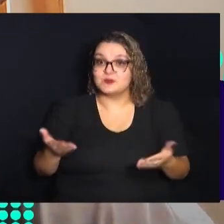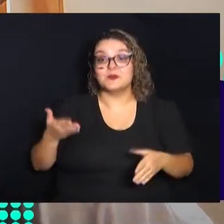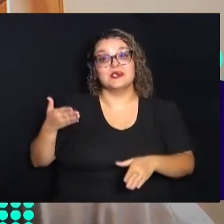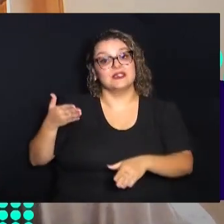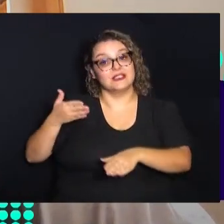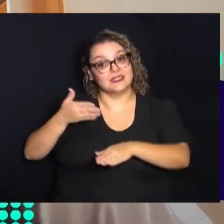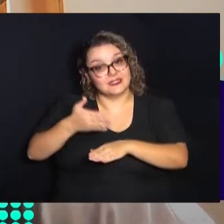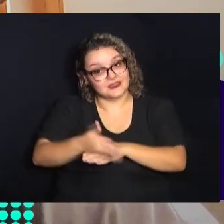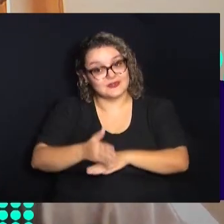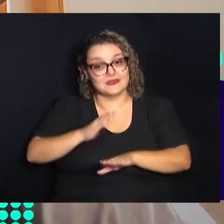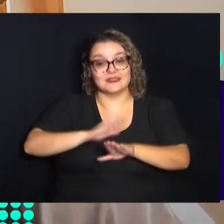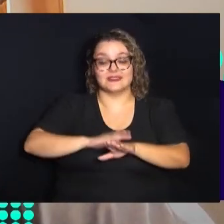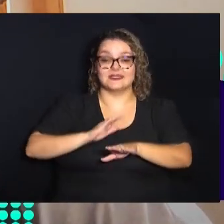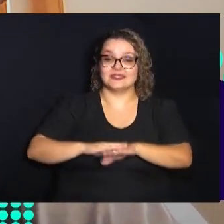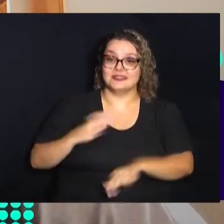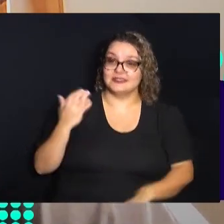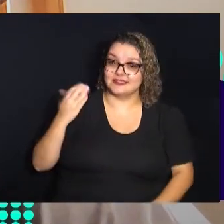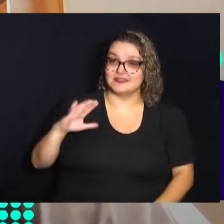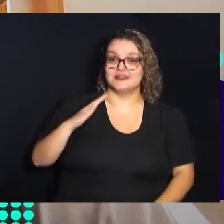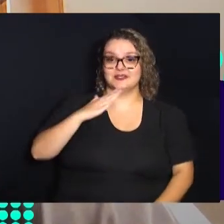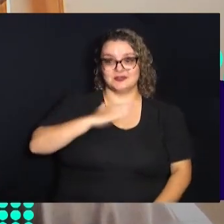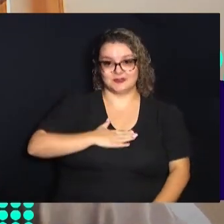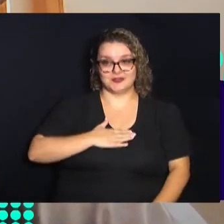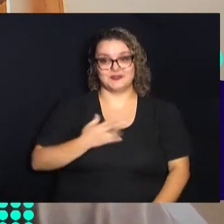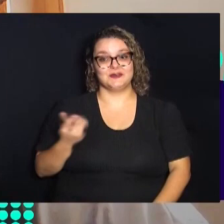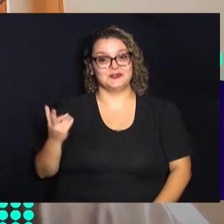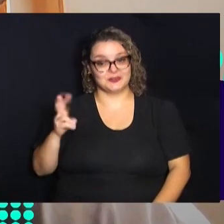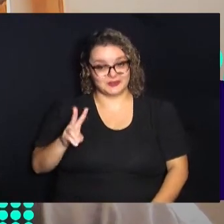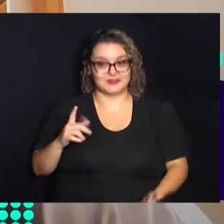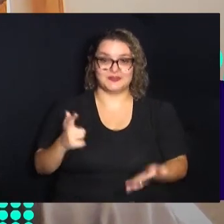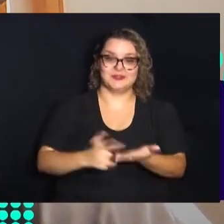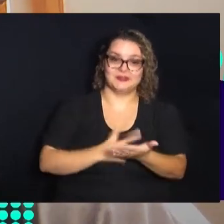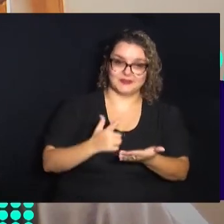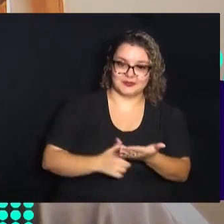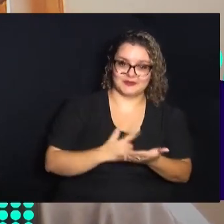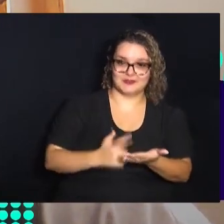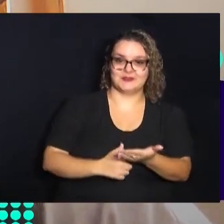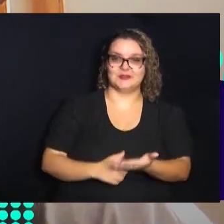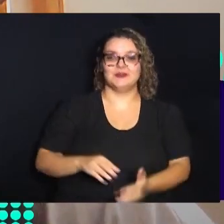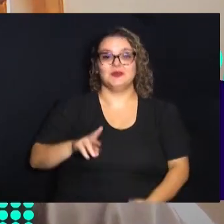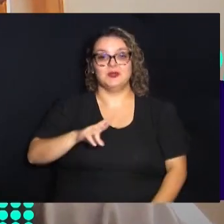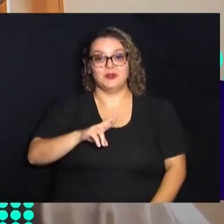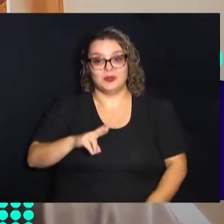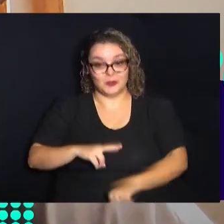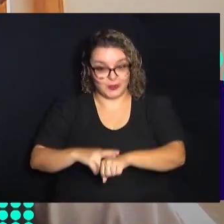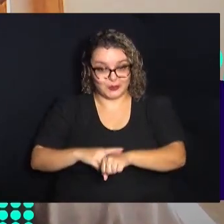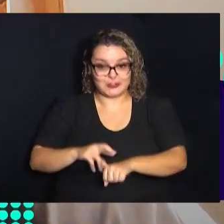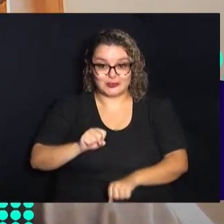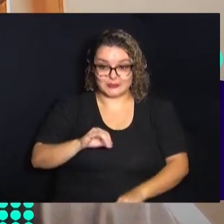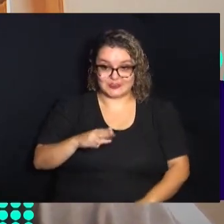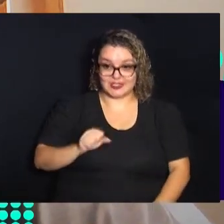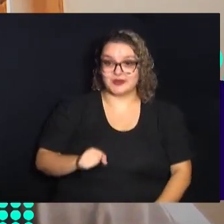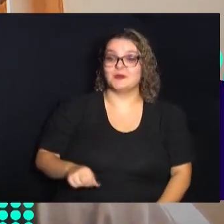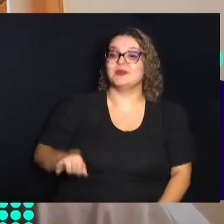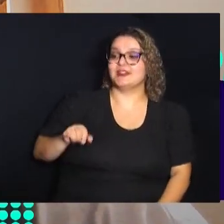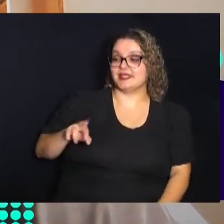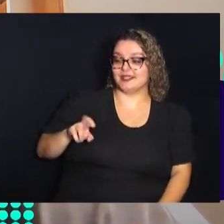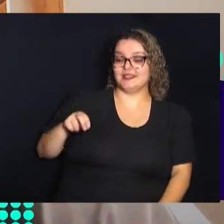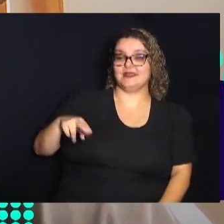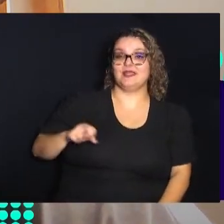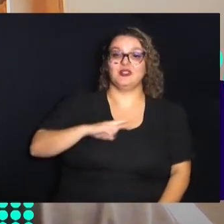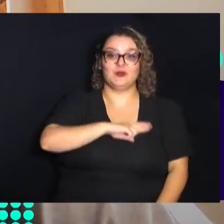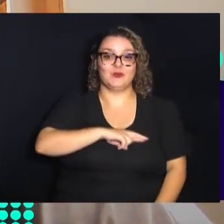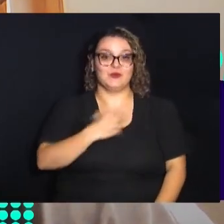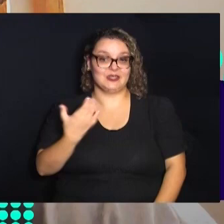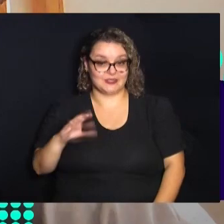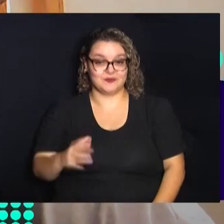vocês para que participem das ações de lançamento dos meus 2 novos livros, Roxo Seco, de Contos, e Irene, meu romance